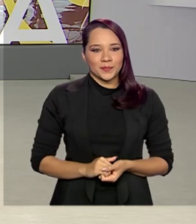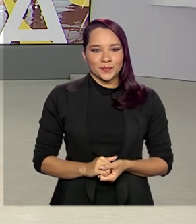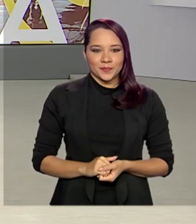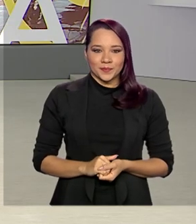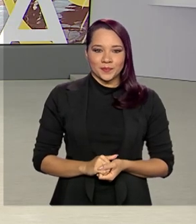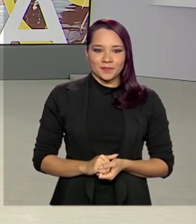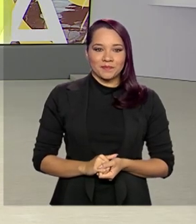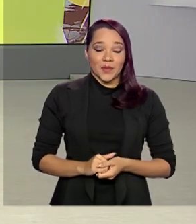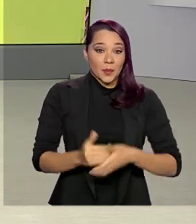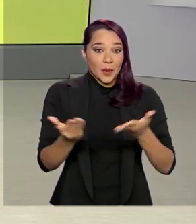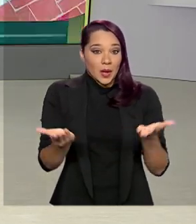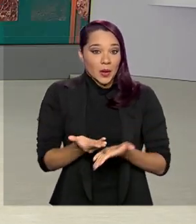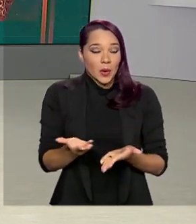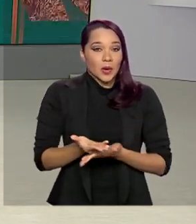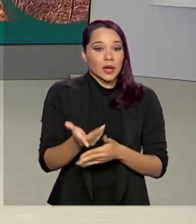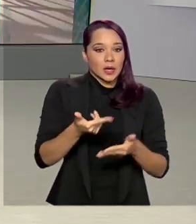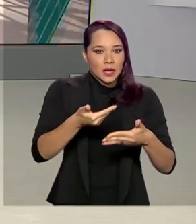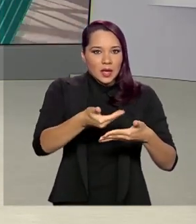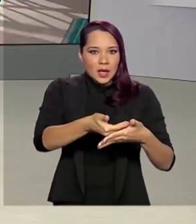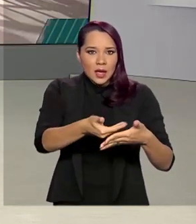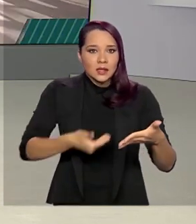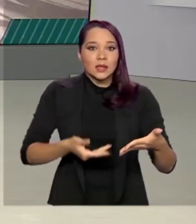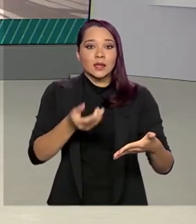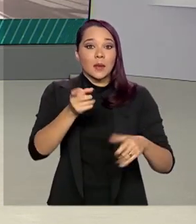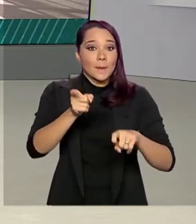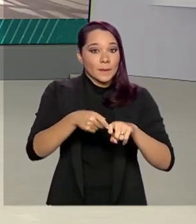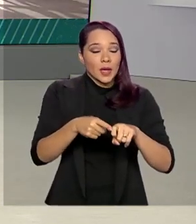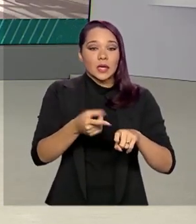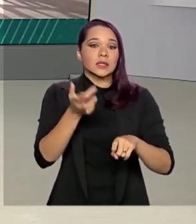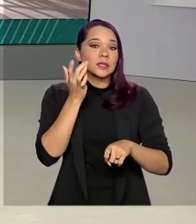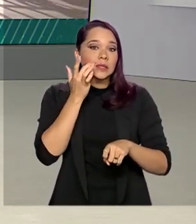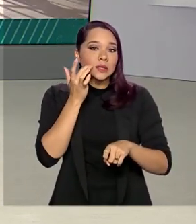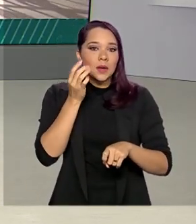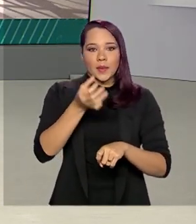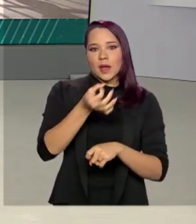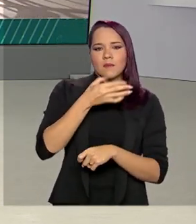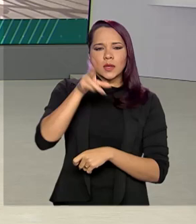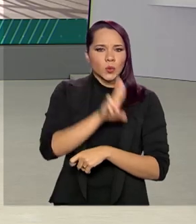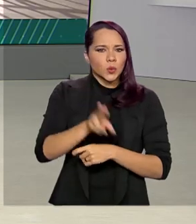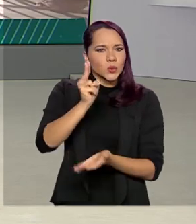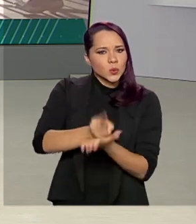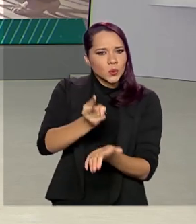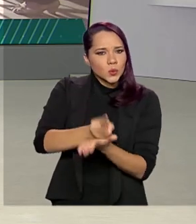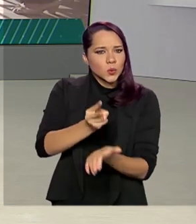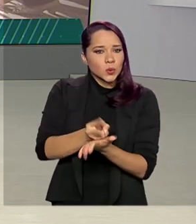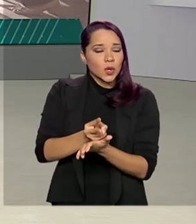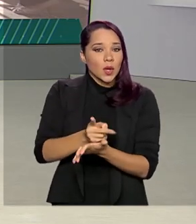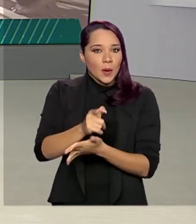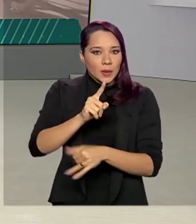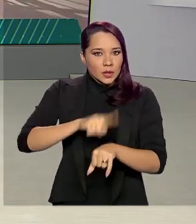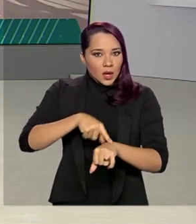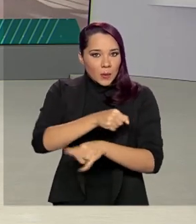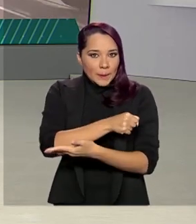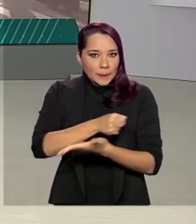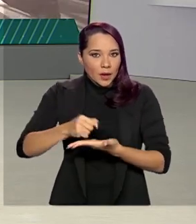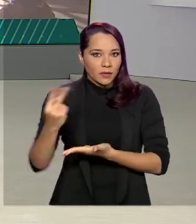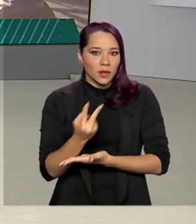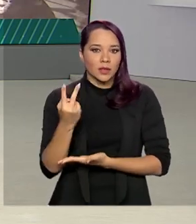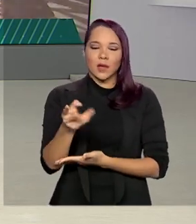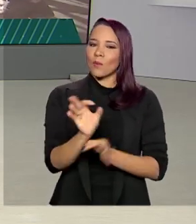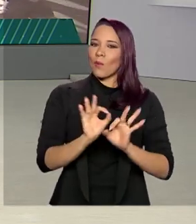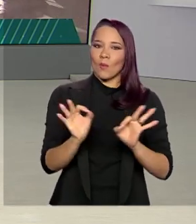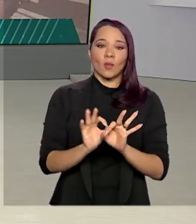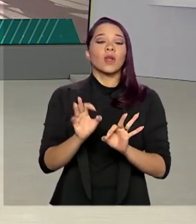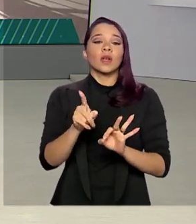A partir de agora, receitas médicas e odontológicas para remédios de uso contínuo não vão perder a validade enquanto